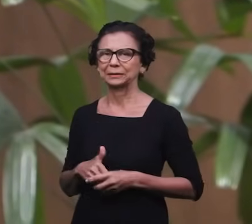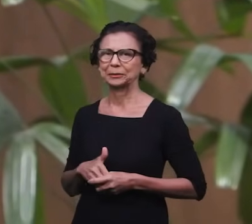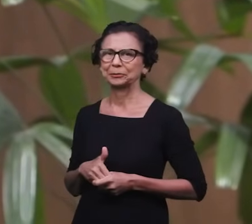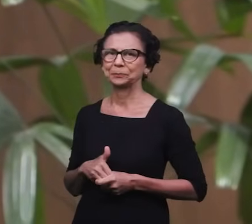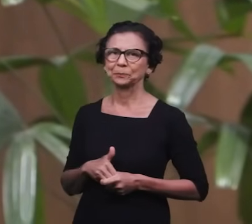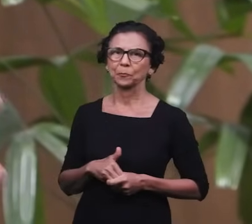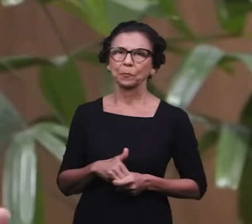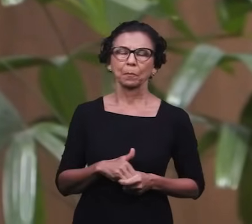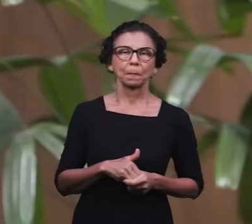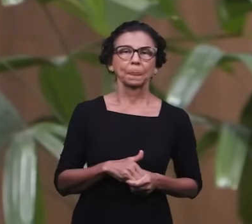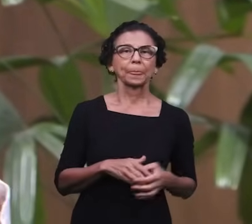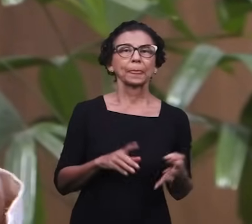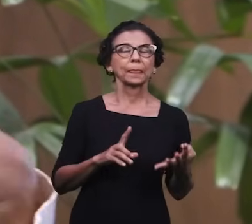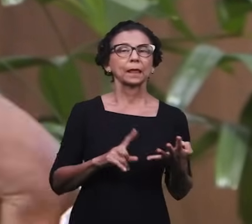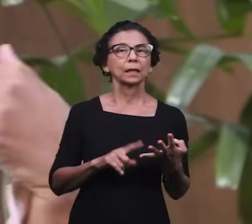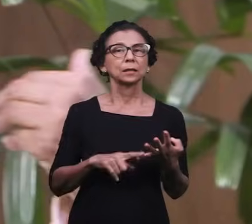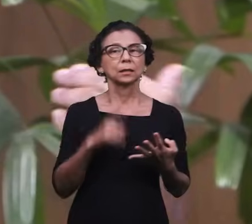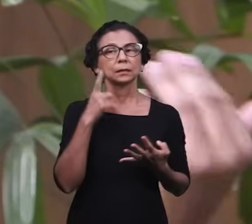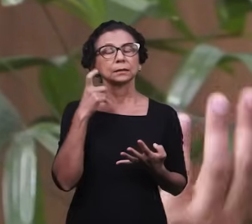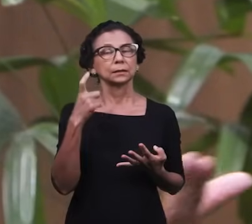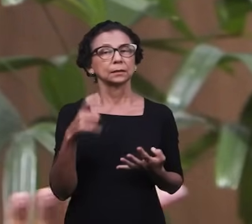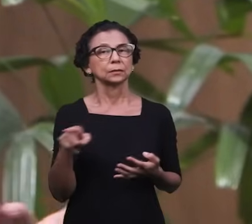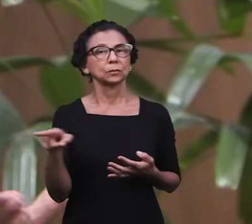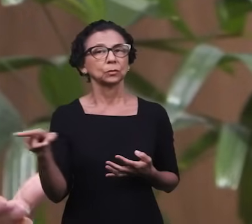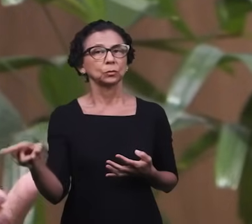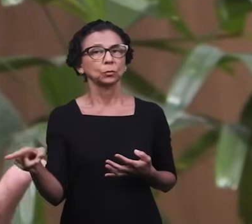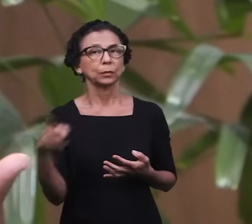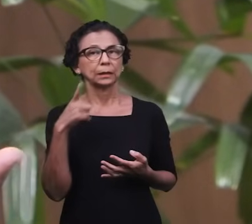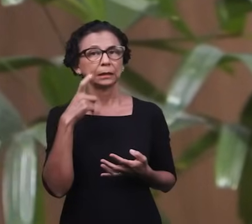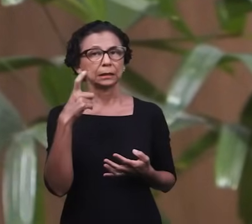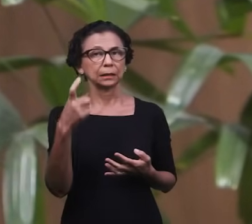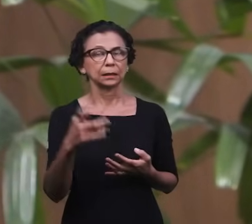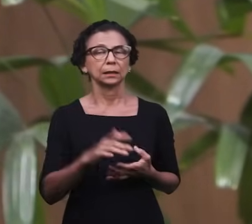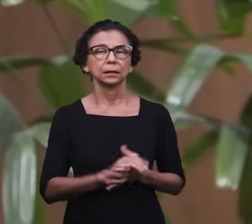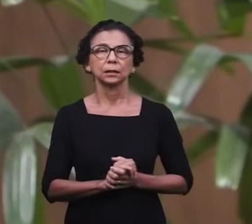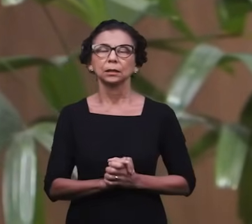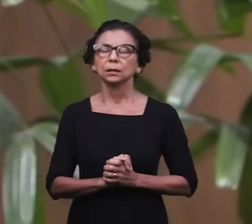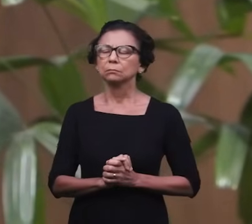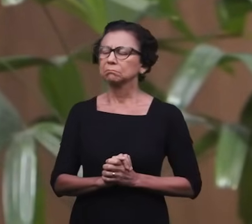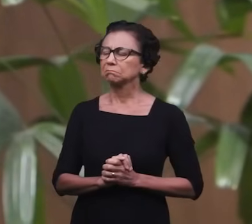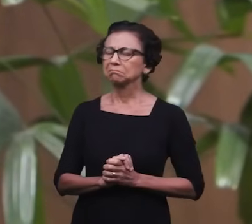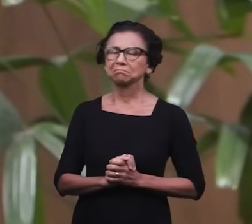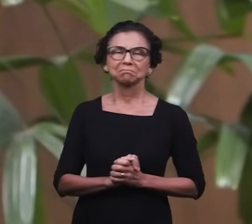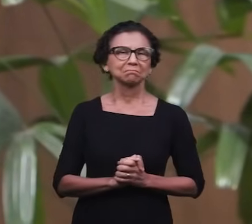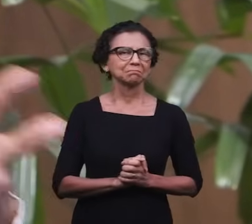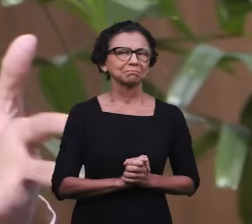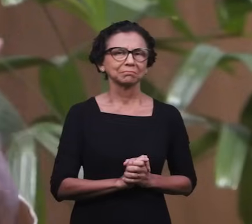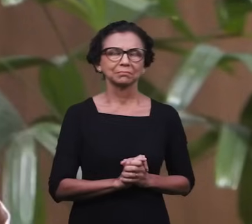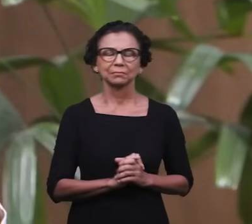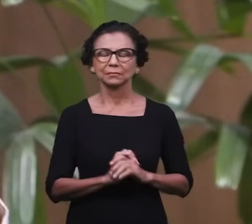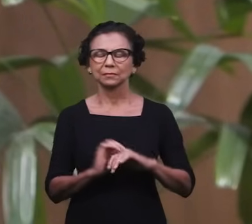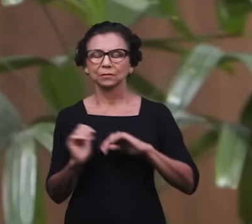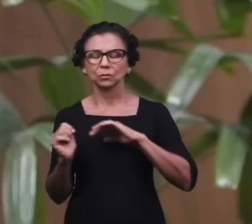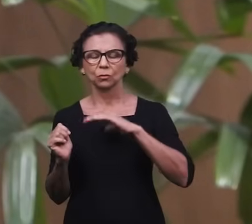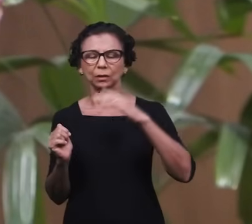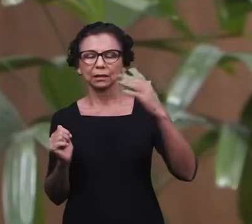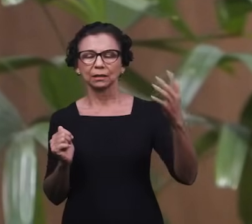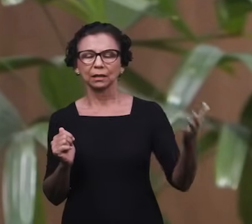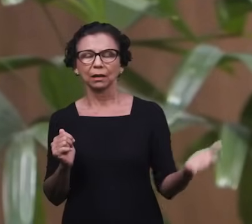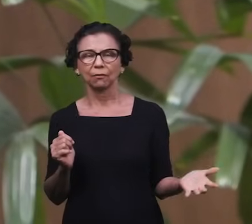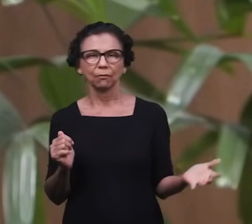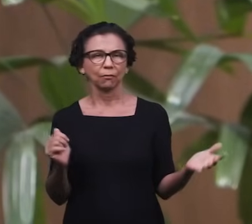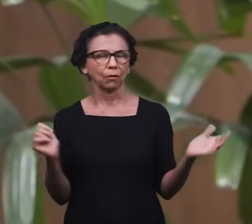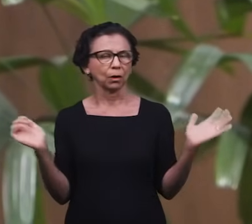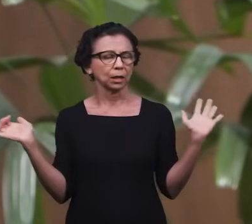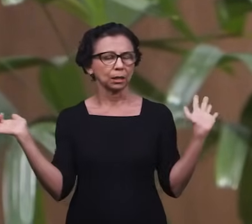ele se interessa, o restante do contexto não tem acesso, porque ele está